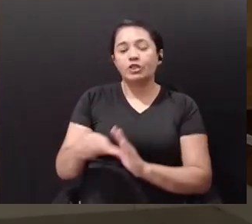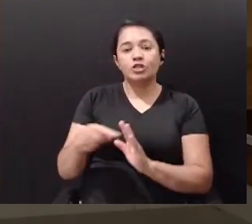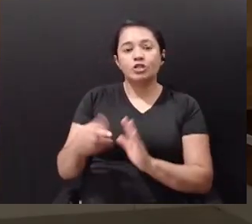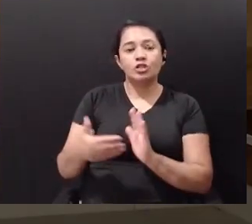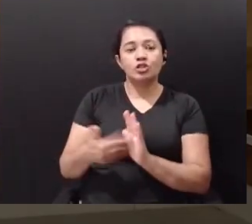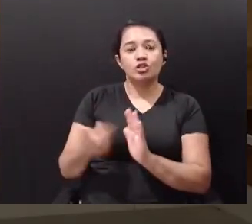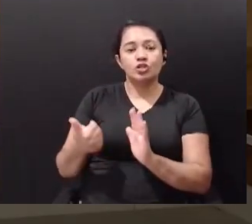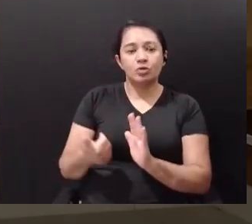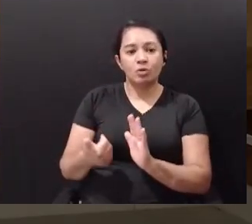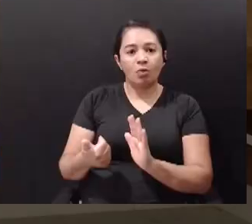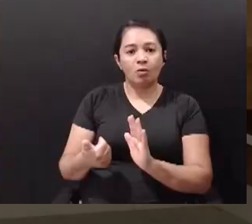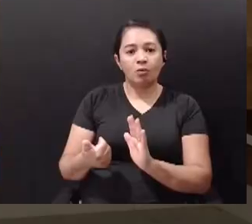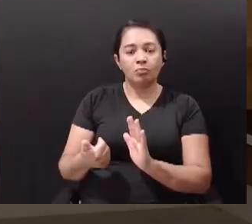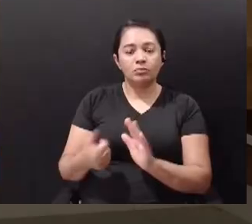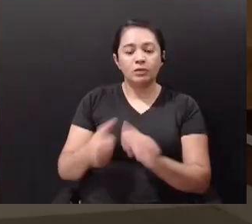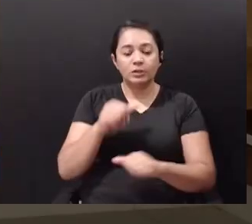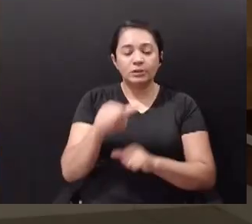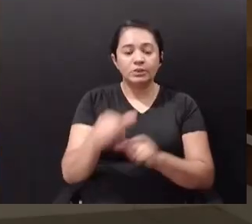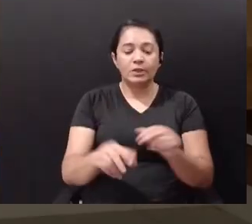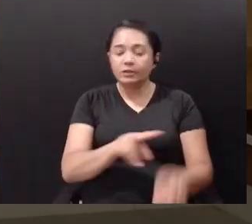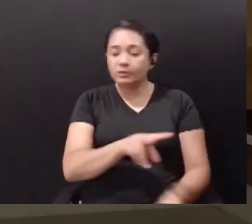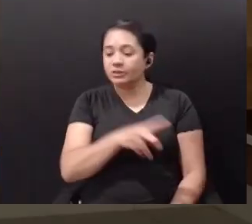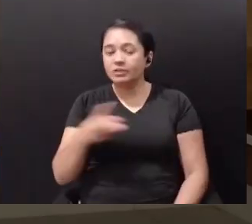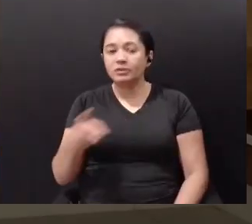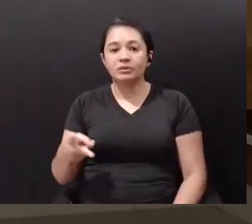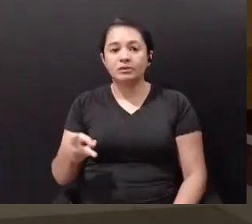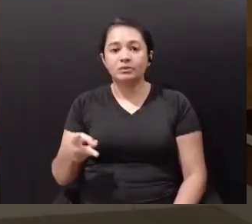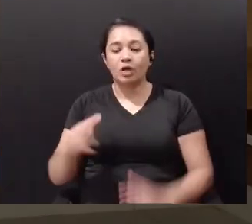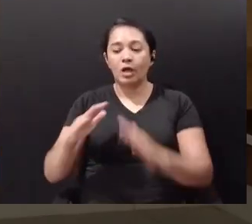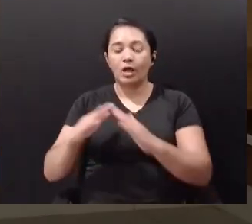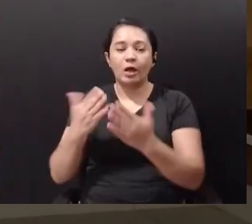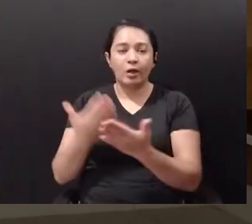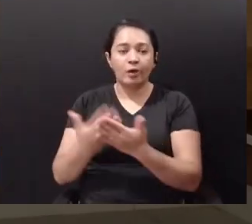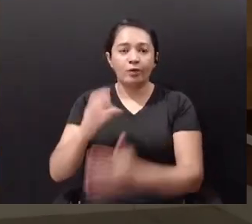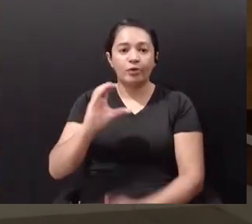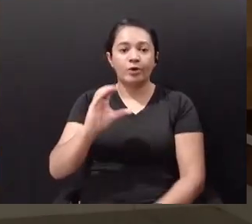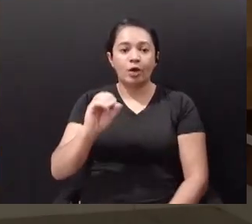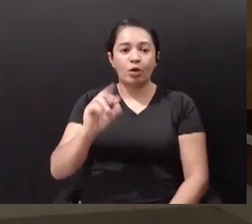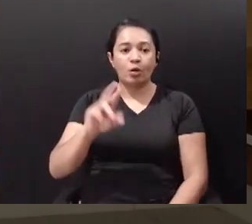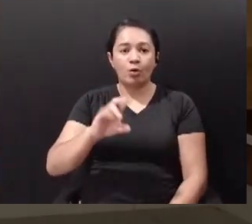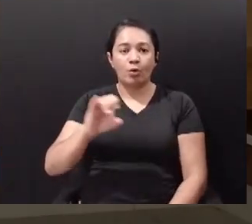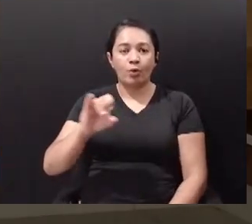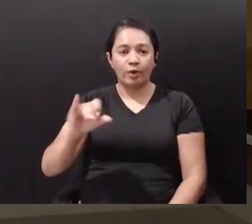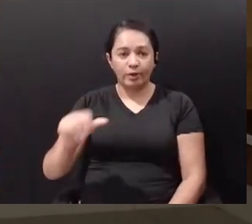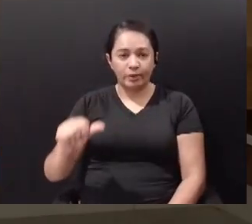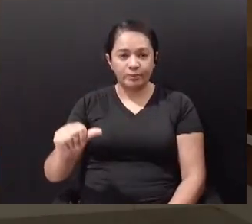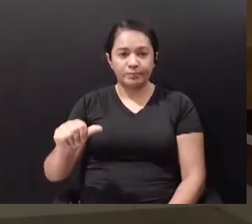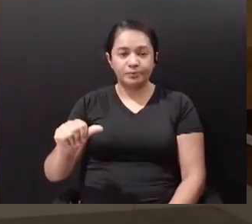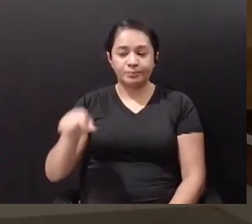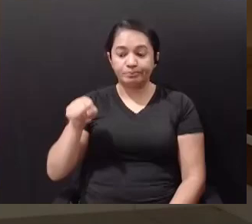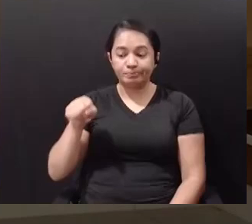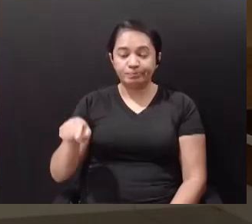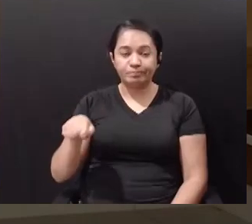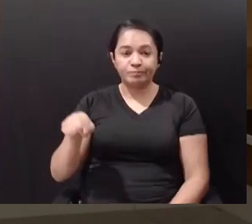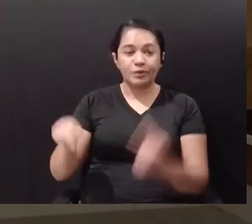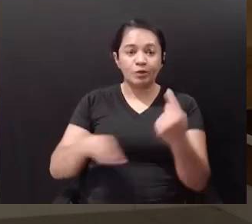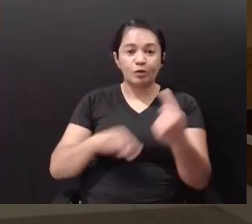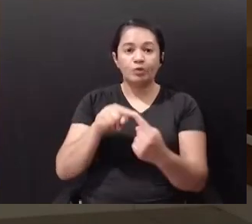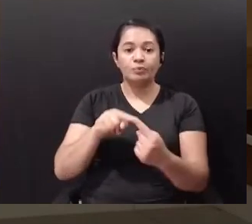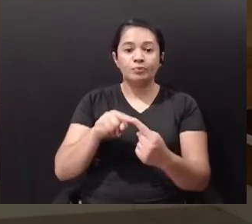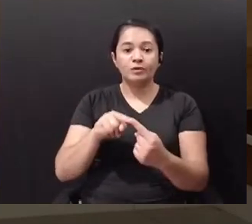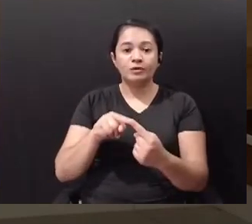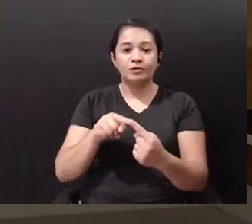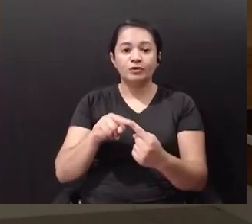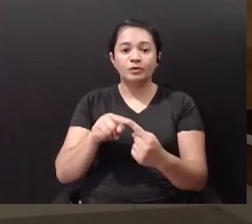e transferi-la para a Escola Corrêa de Melo. A intenção era refundar a Escola Corrêa